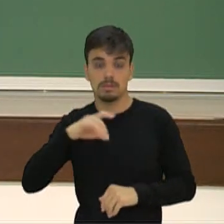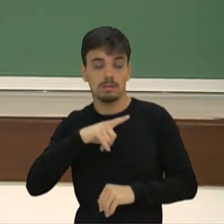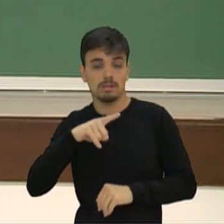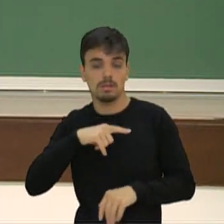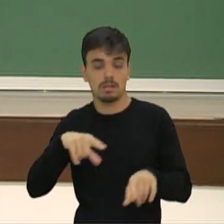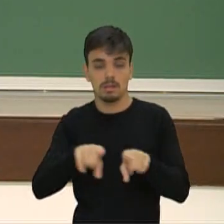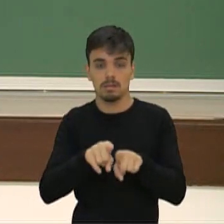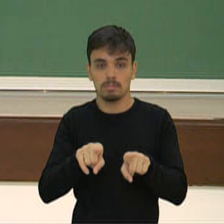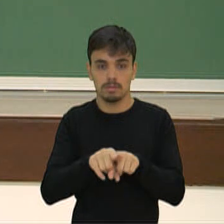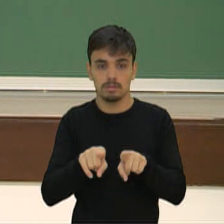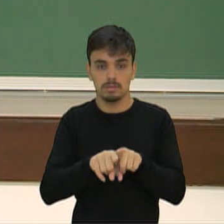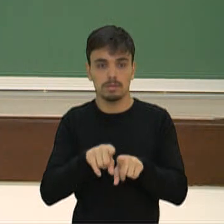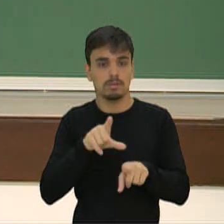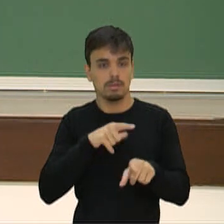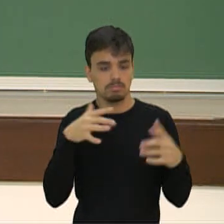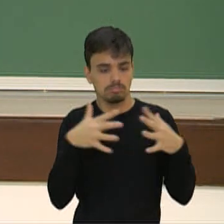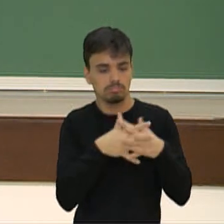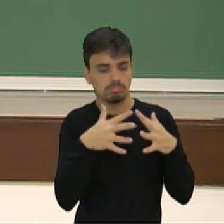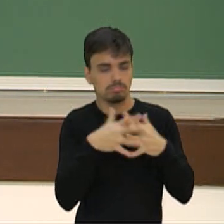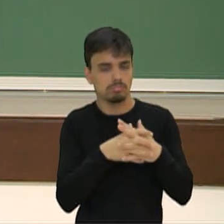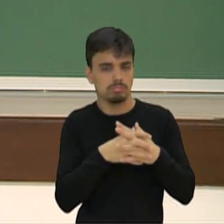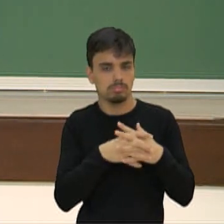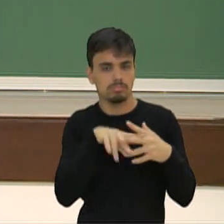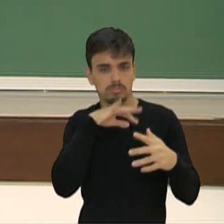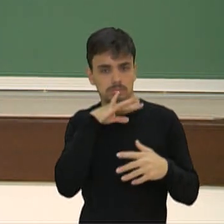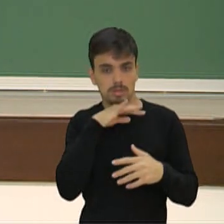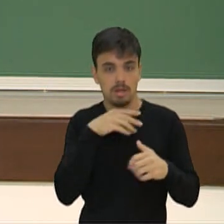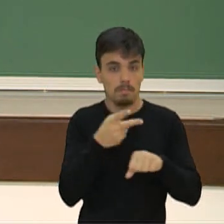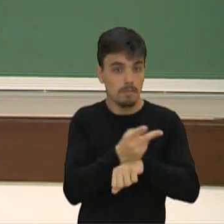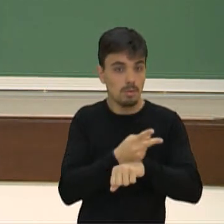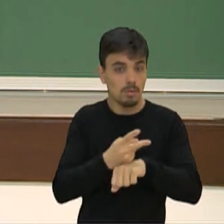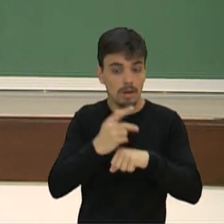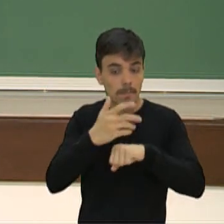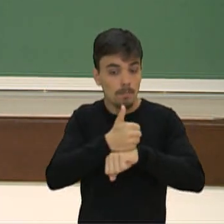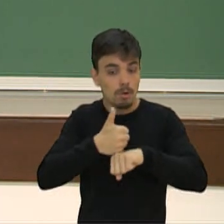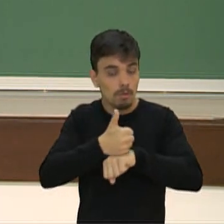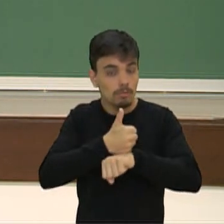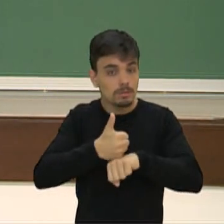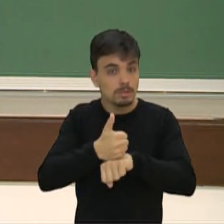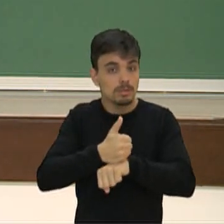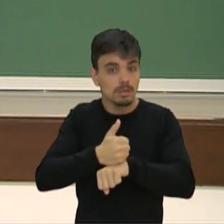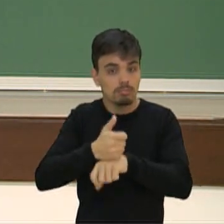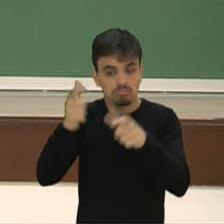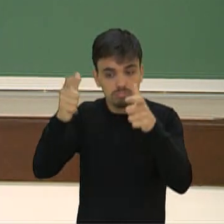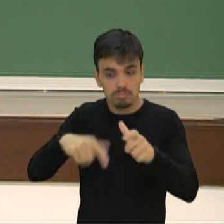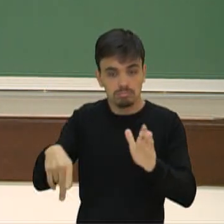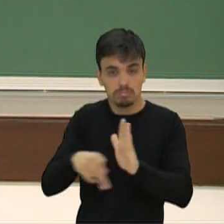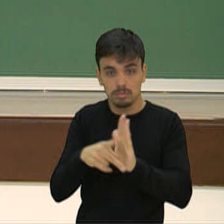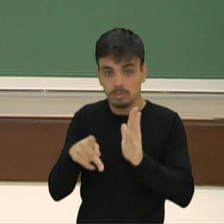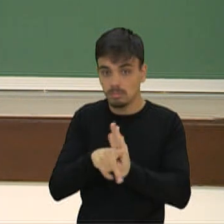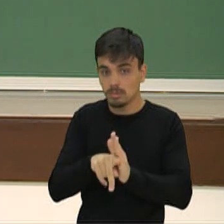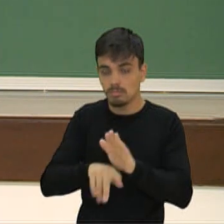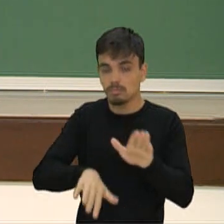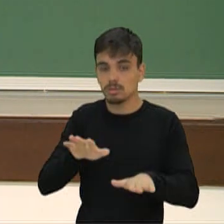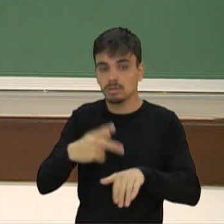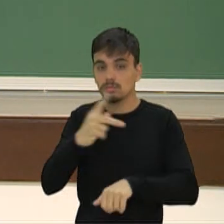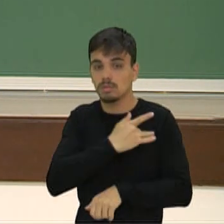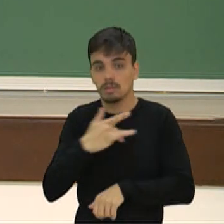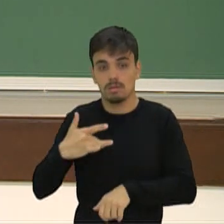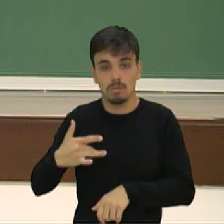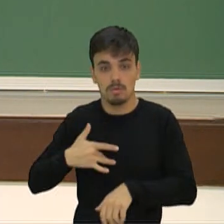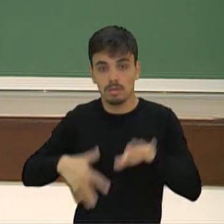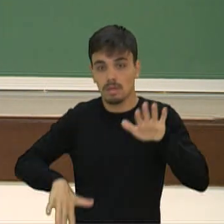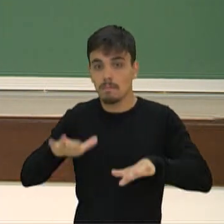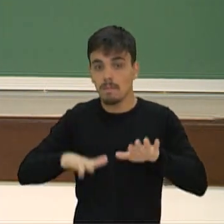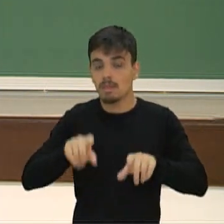alguma complicação, sempre procure alguém que é profissional da área e avance, porque a sua saúde ocular depende